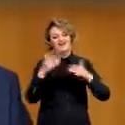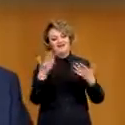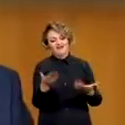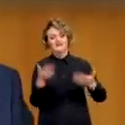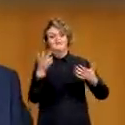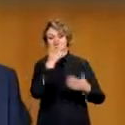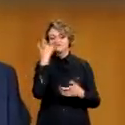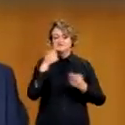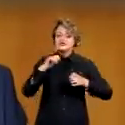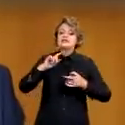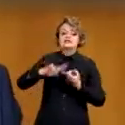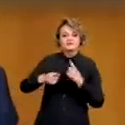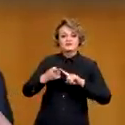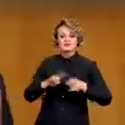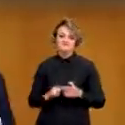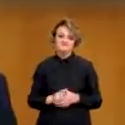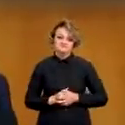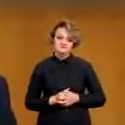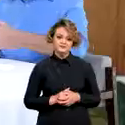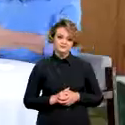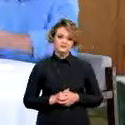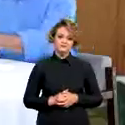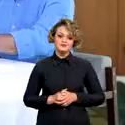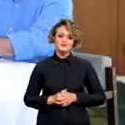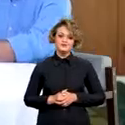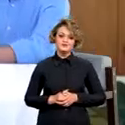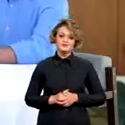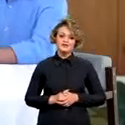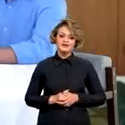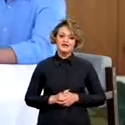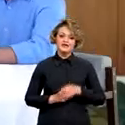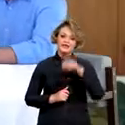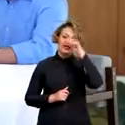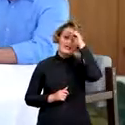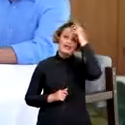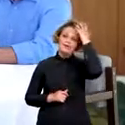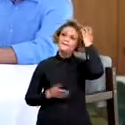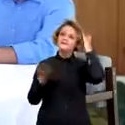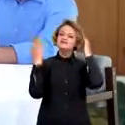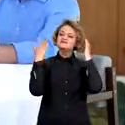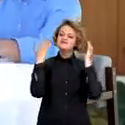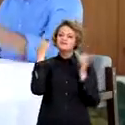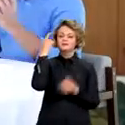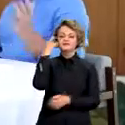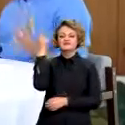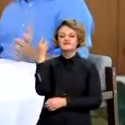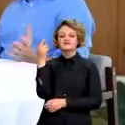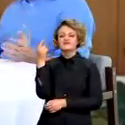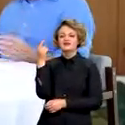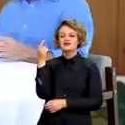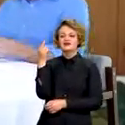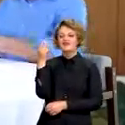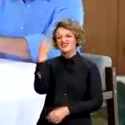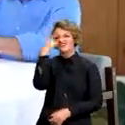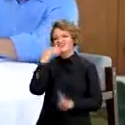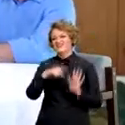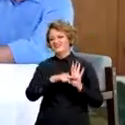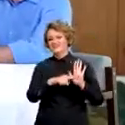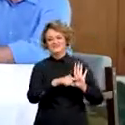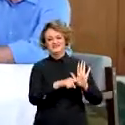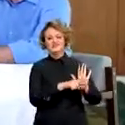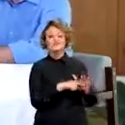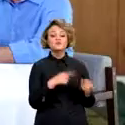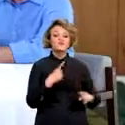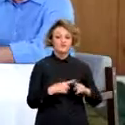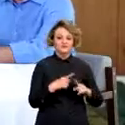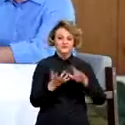pessoas façam no mundo inteiro. Agora, presidente, existia uma certa justificativa para um certo pessimismo no sentido de que